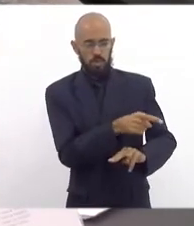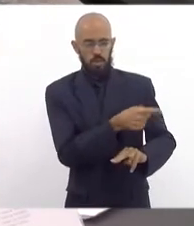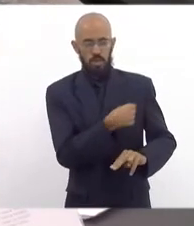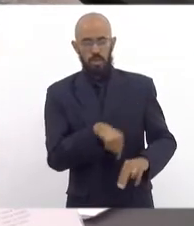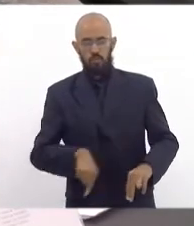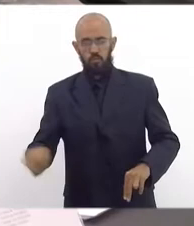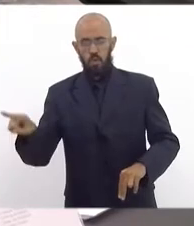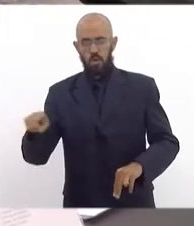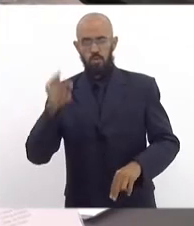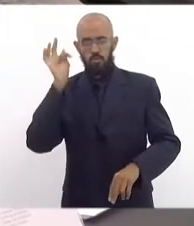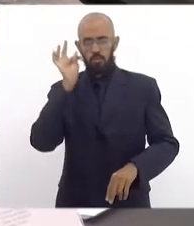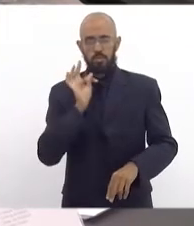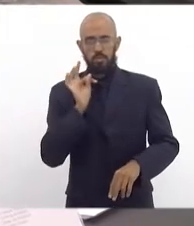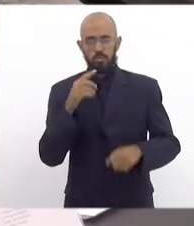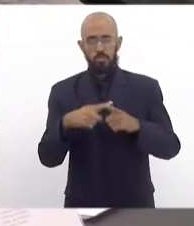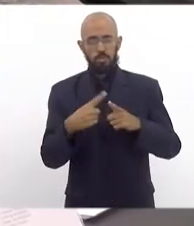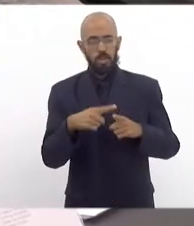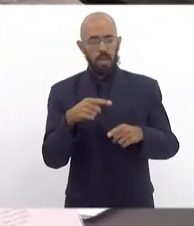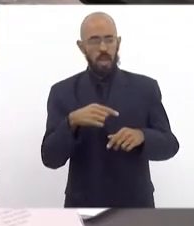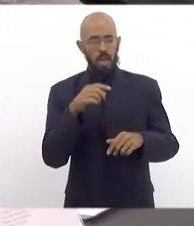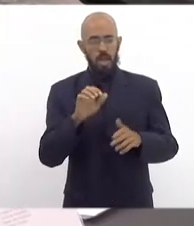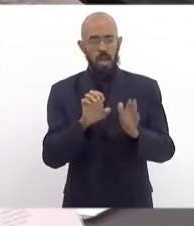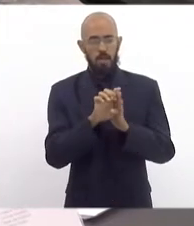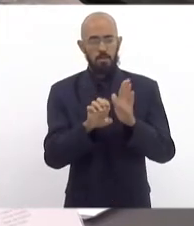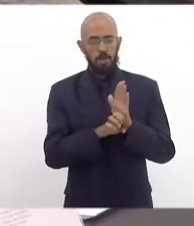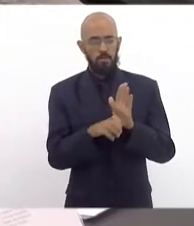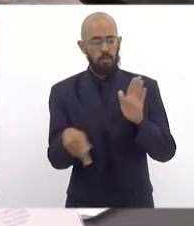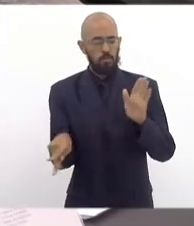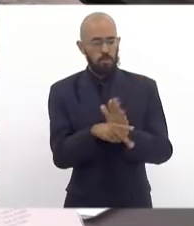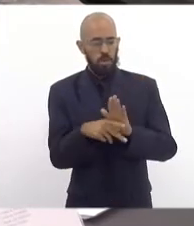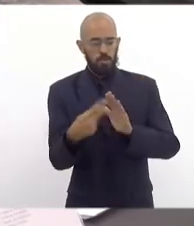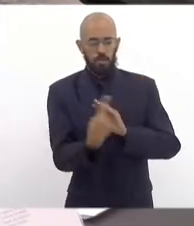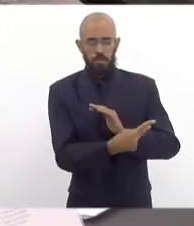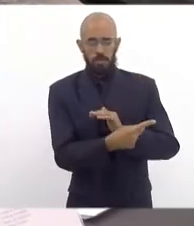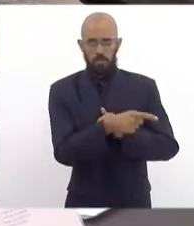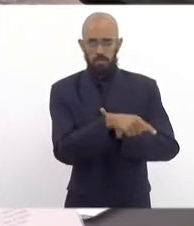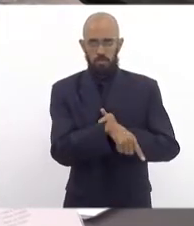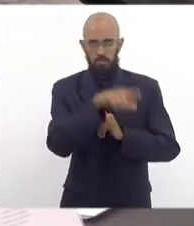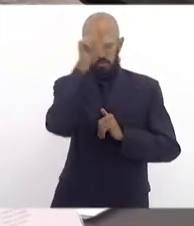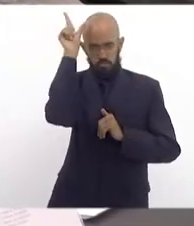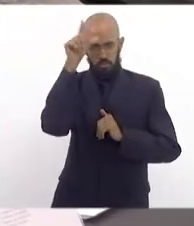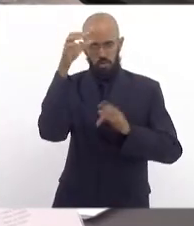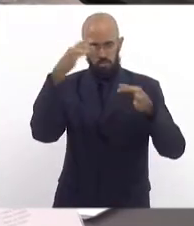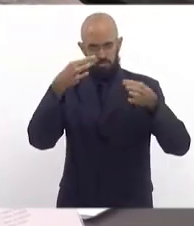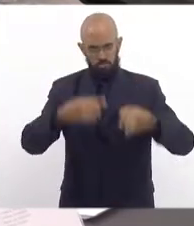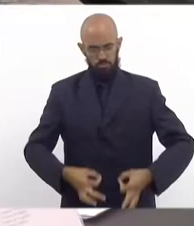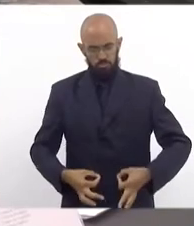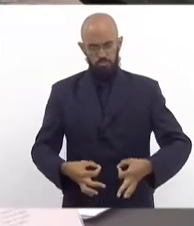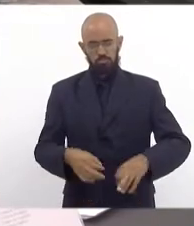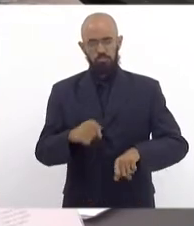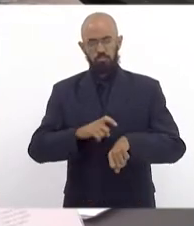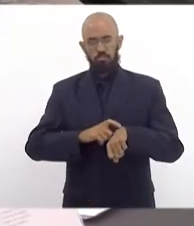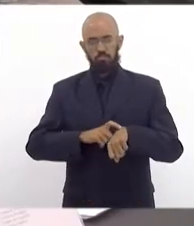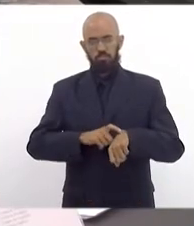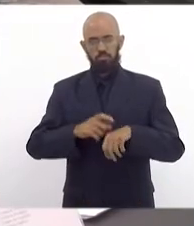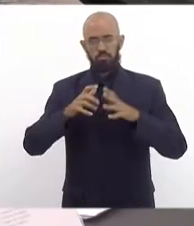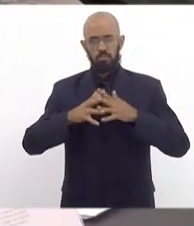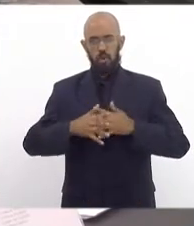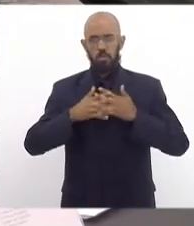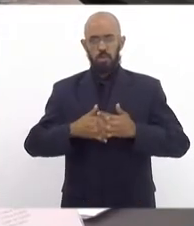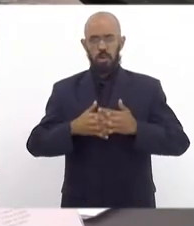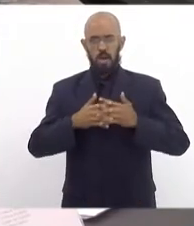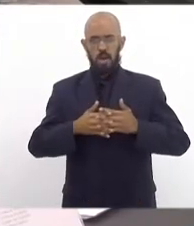como testemunha por quê Porque a emenda foi dele os resultados Paulo como sempre correto no momento tenso no momento histórico